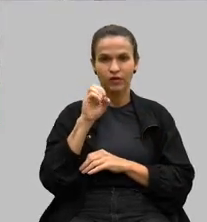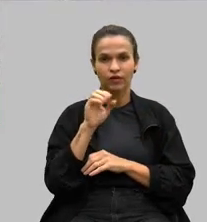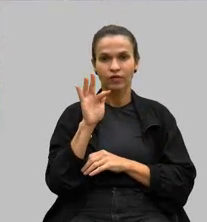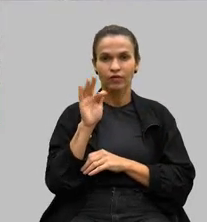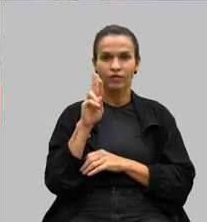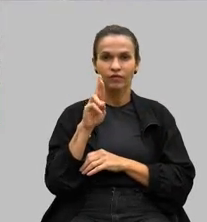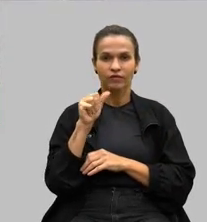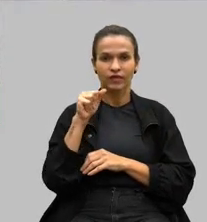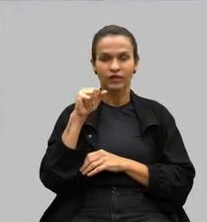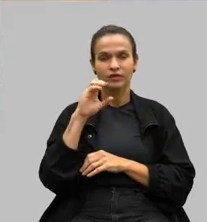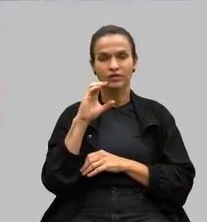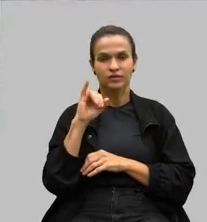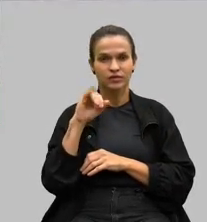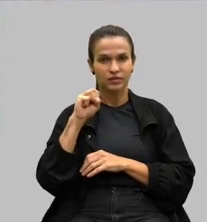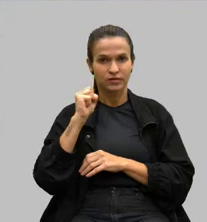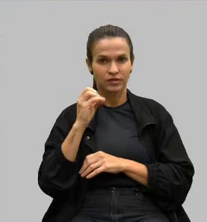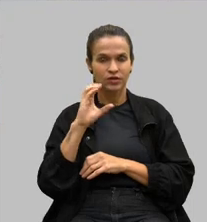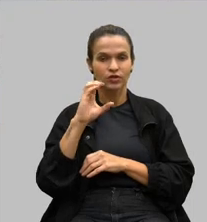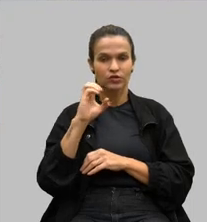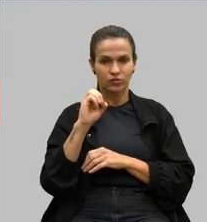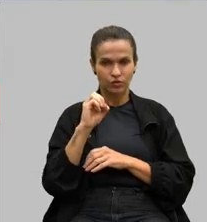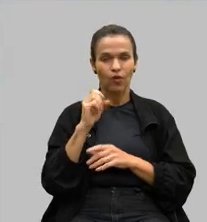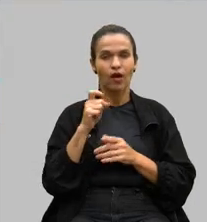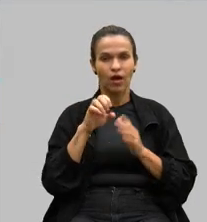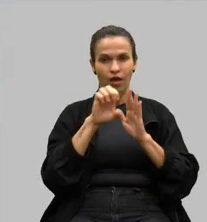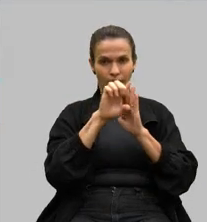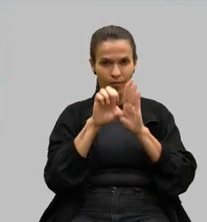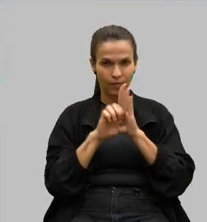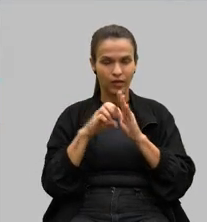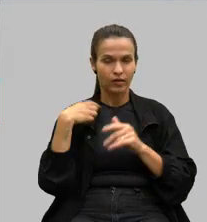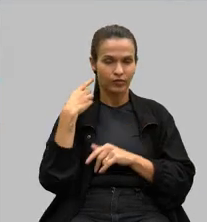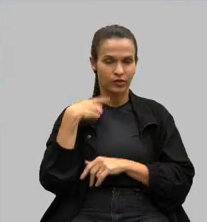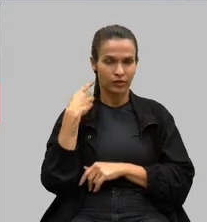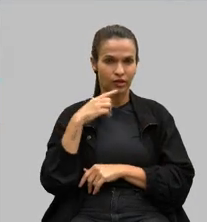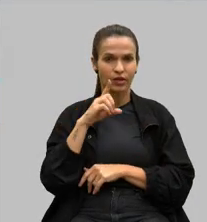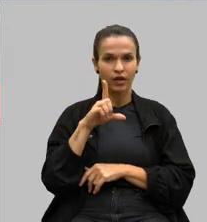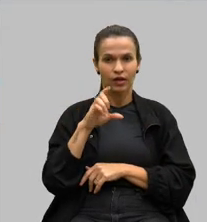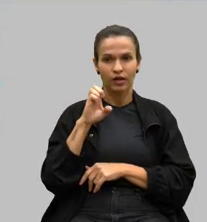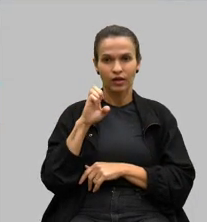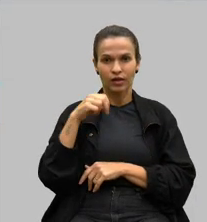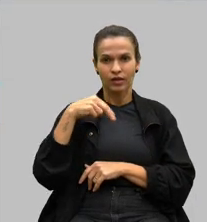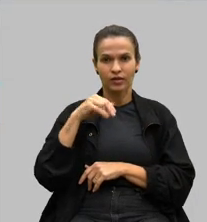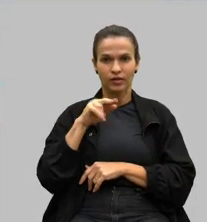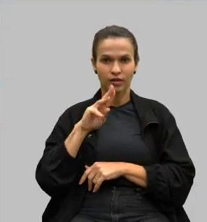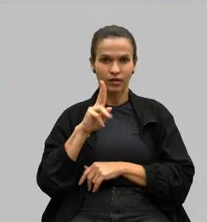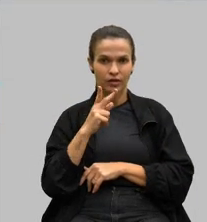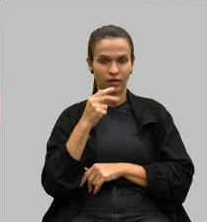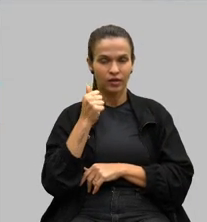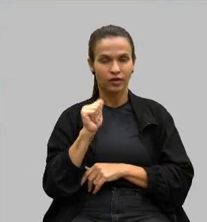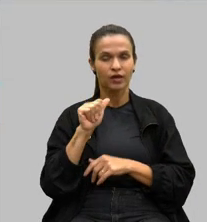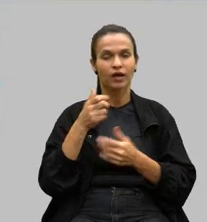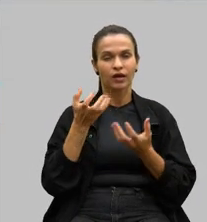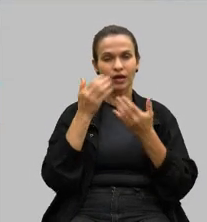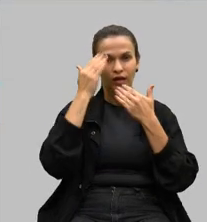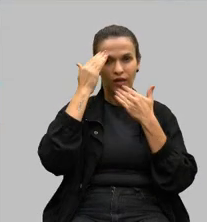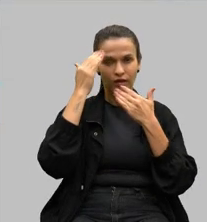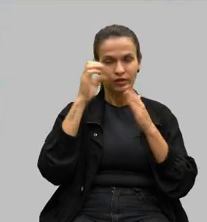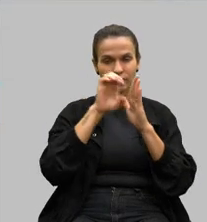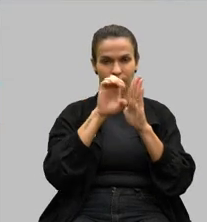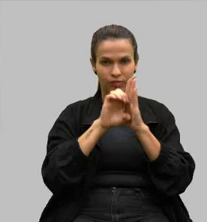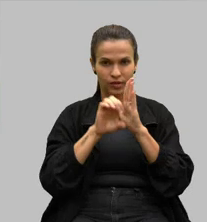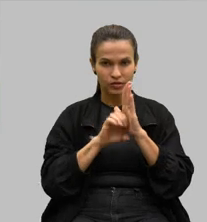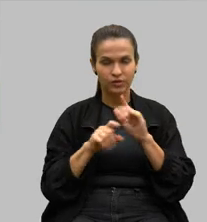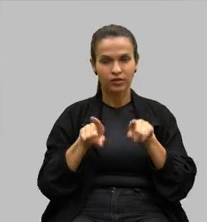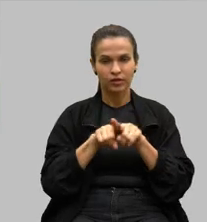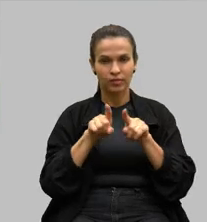emenda emenda da deputada Leninha Quero agradecer também as emendas que foram